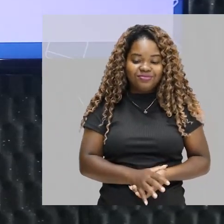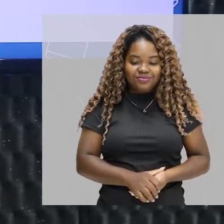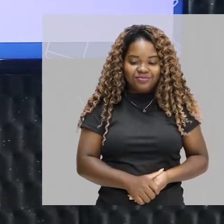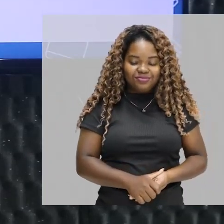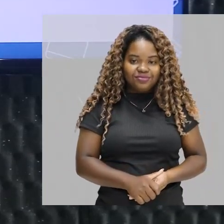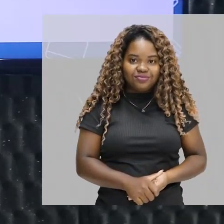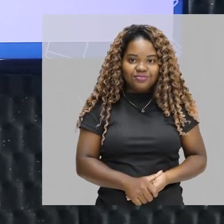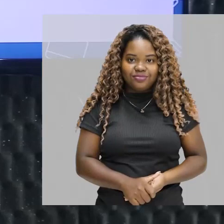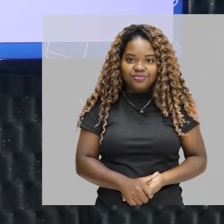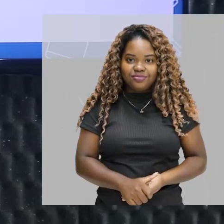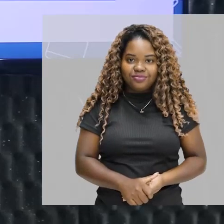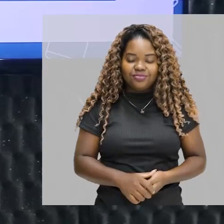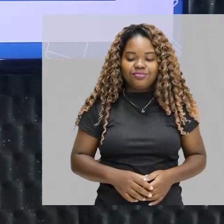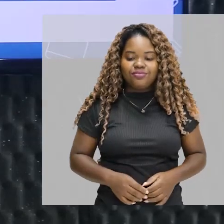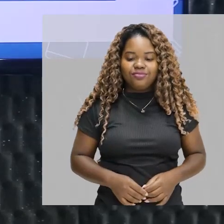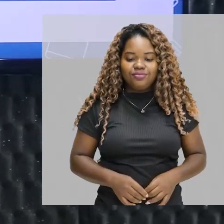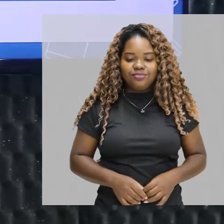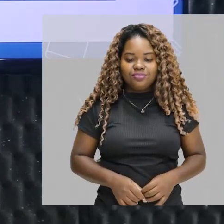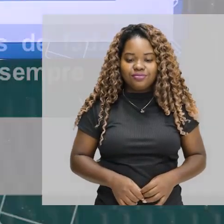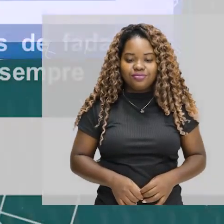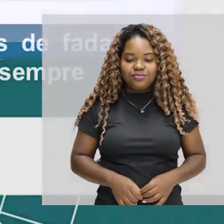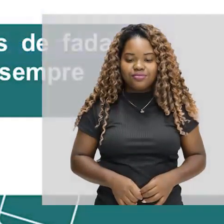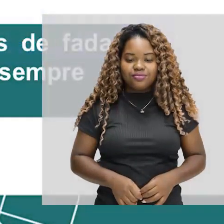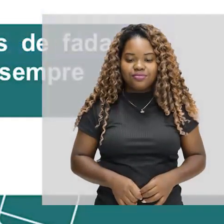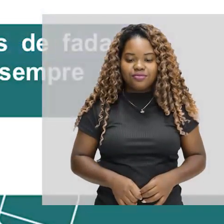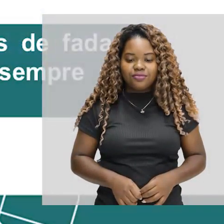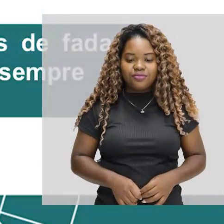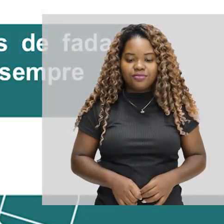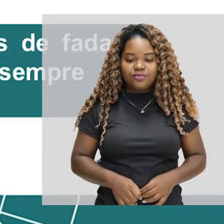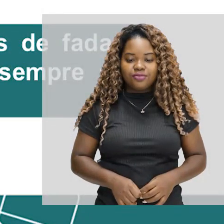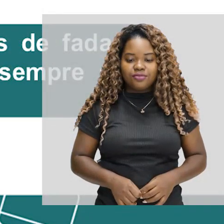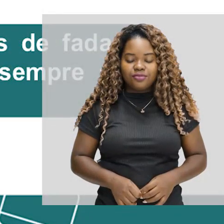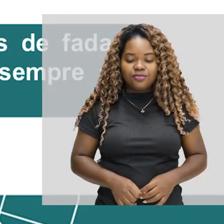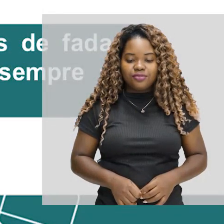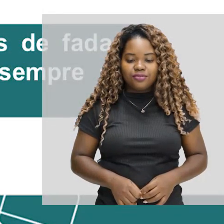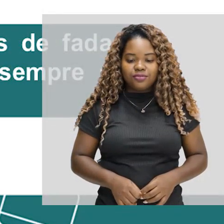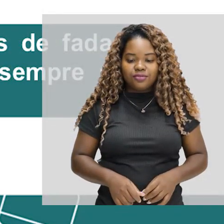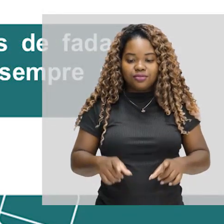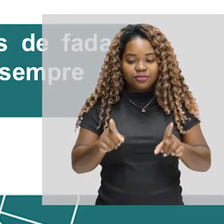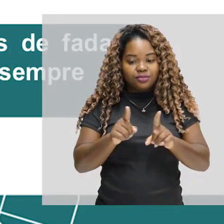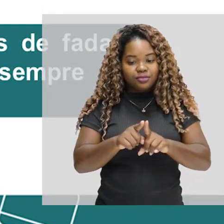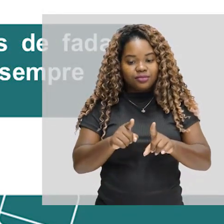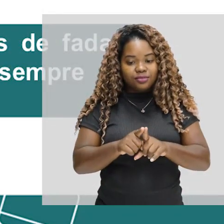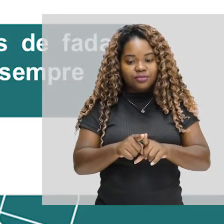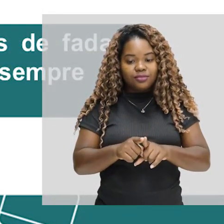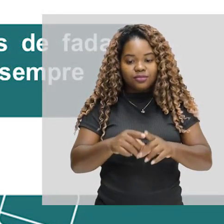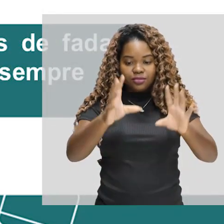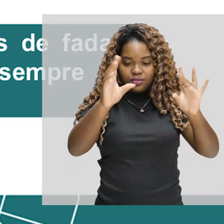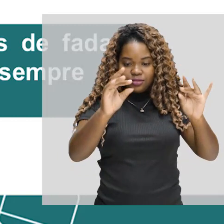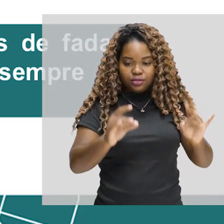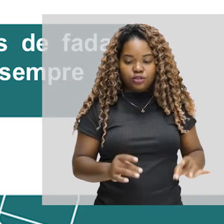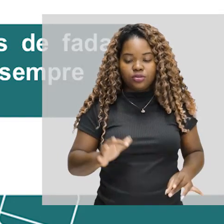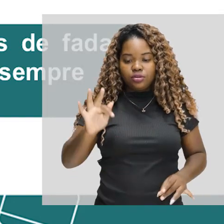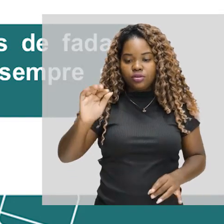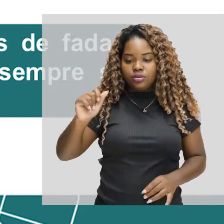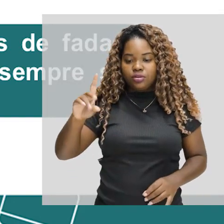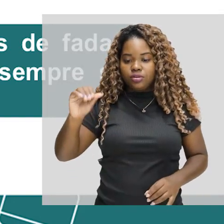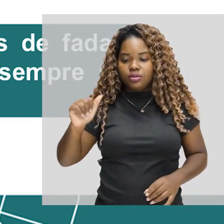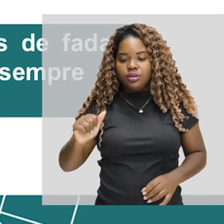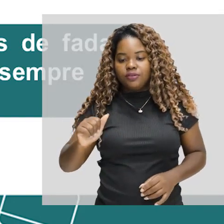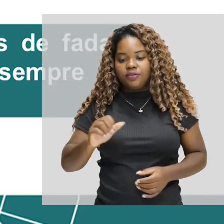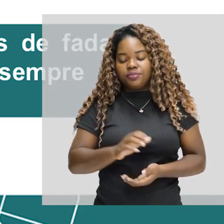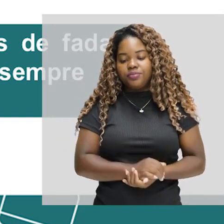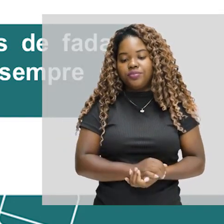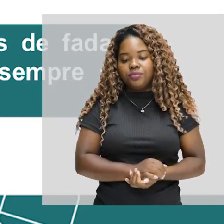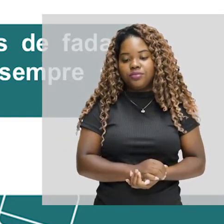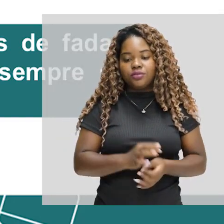ouviu com certeza. Bom, vamos falar do conto de fadas? Bom, toda criança, principalmente as